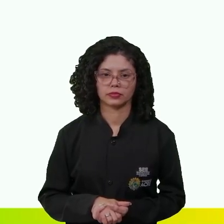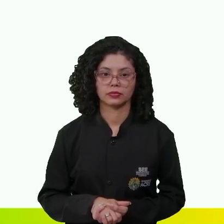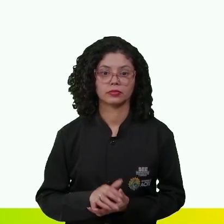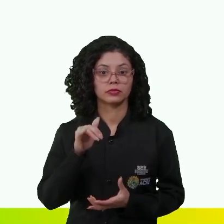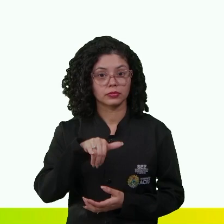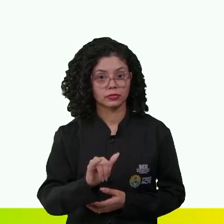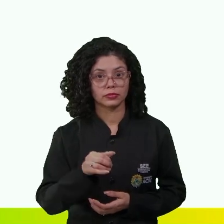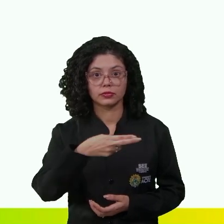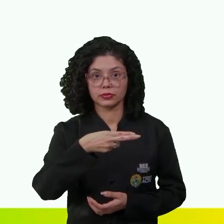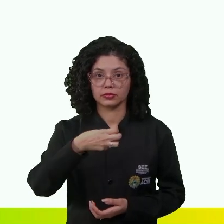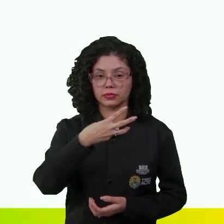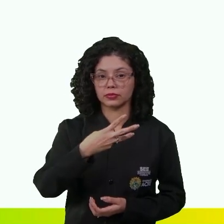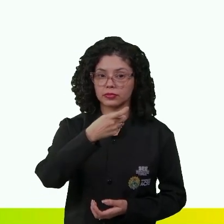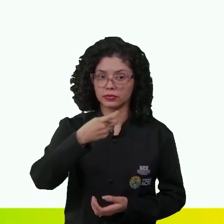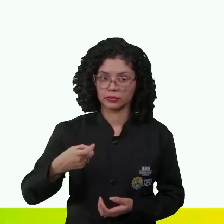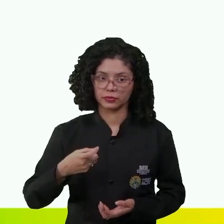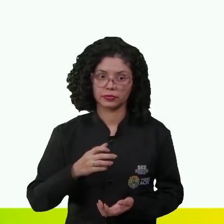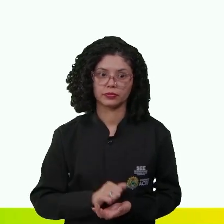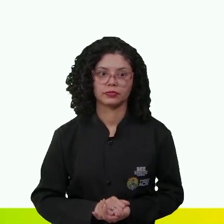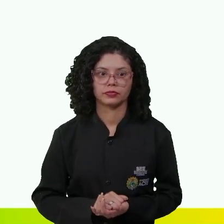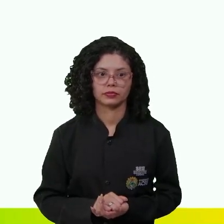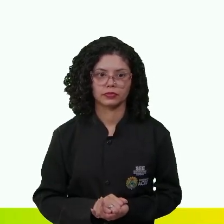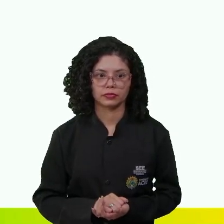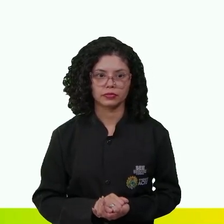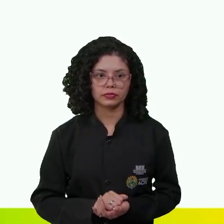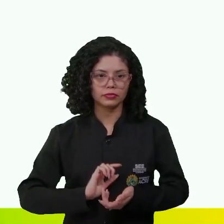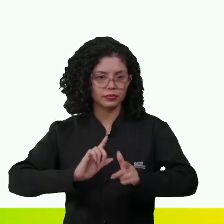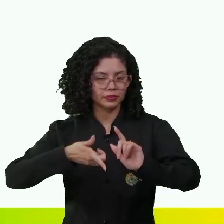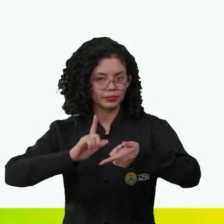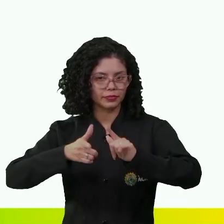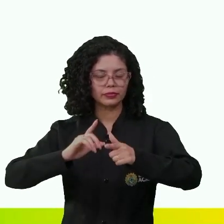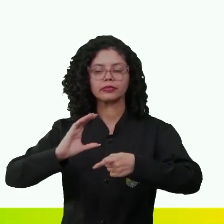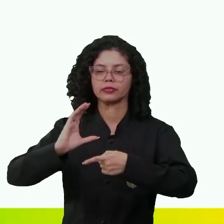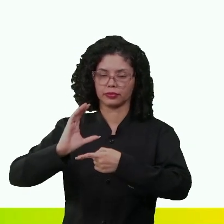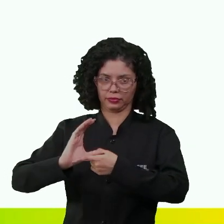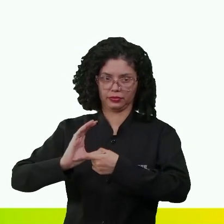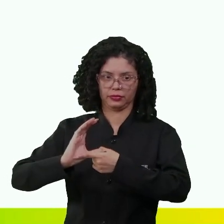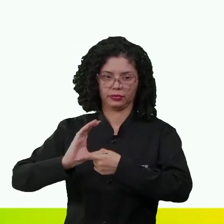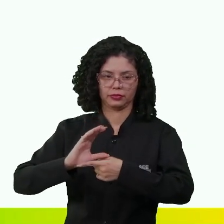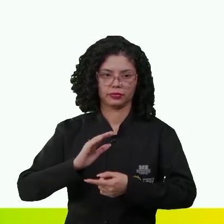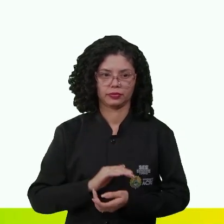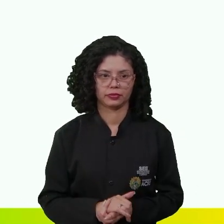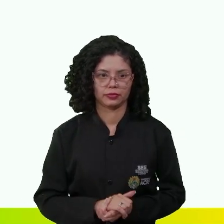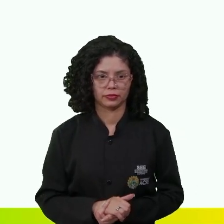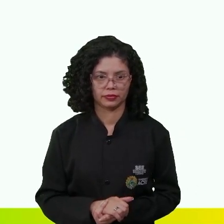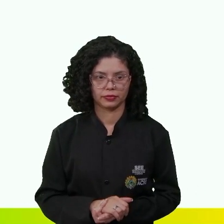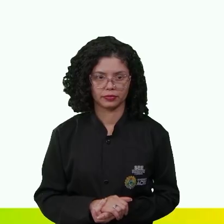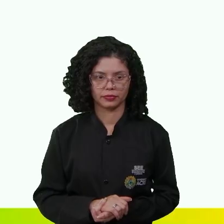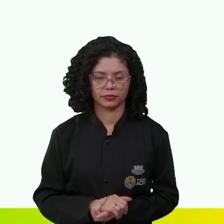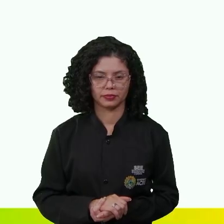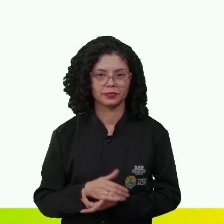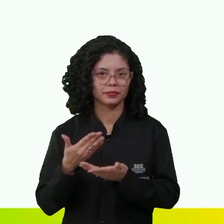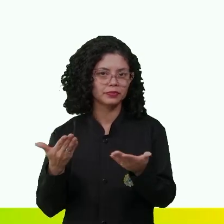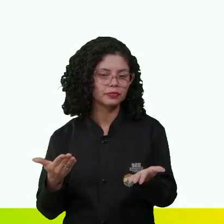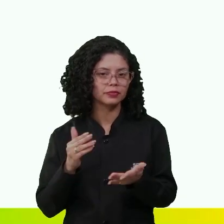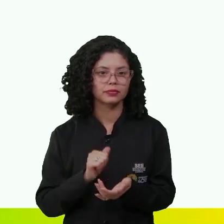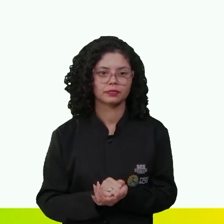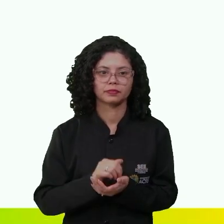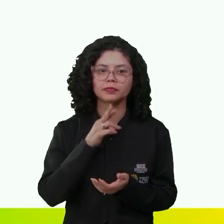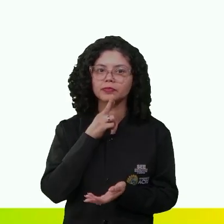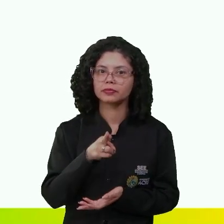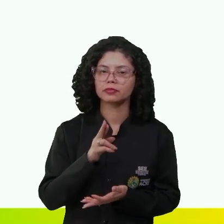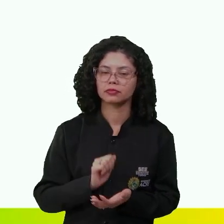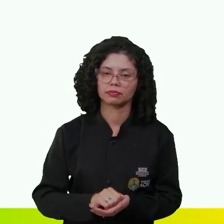Y igual a 3x, a alternativa correta é letra C, e está